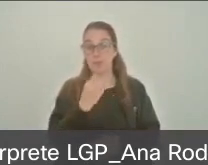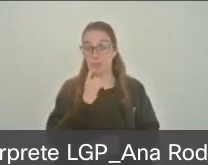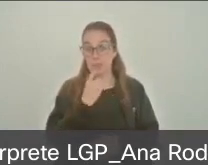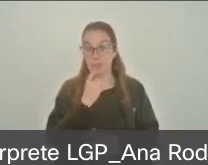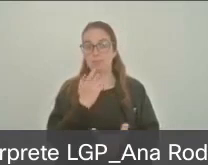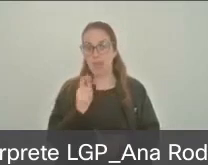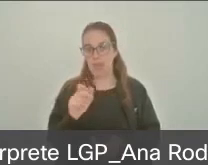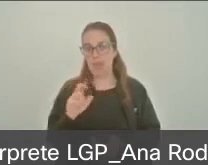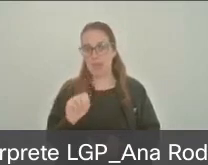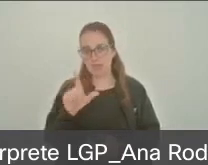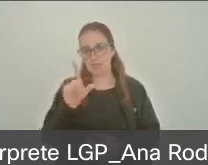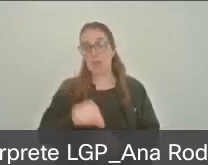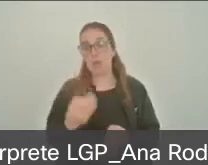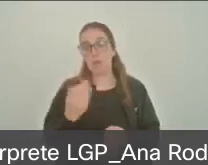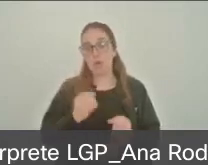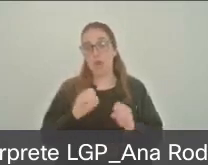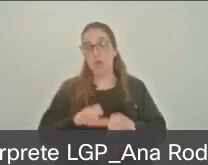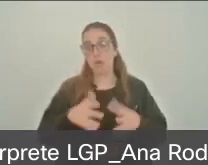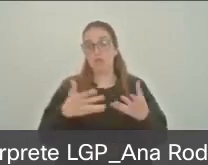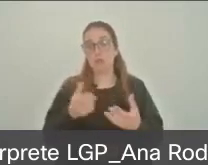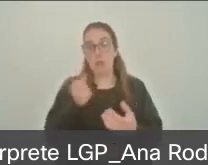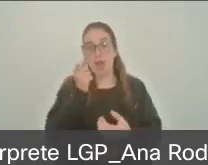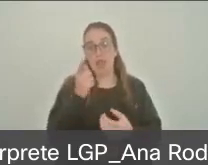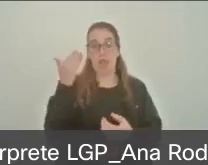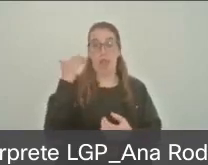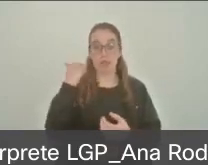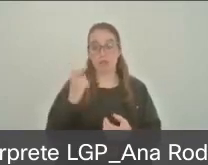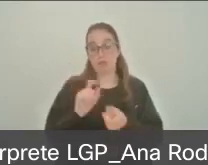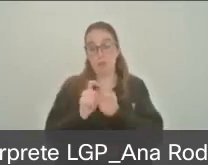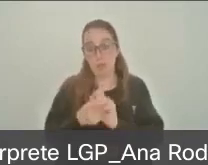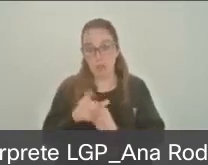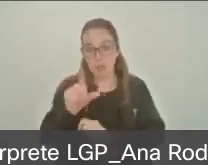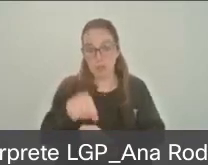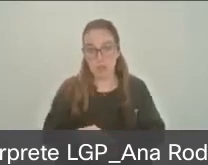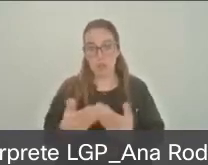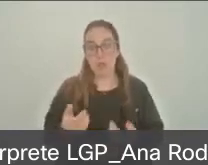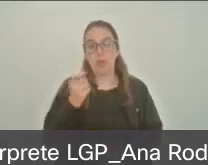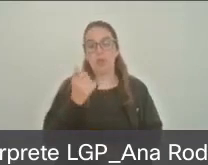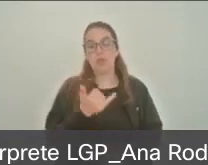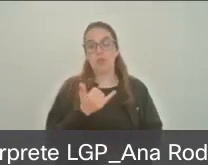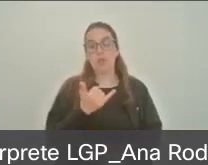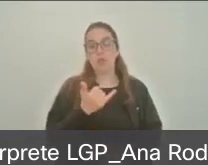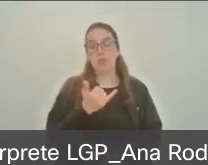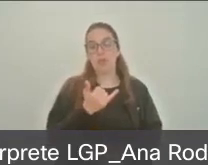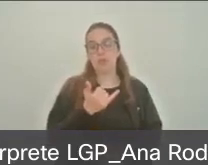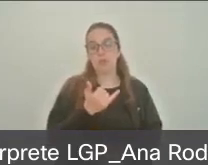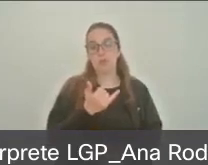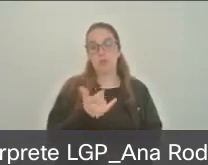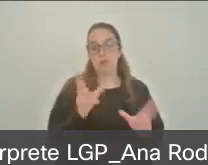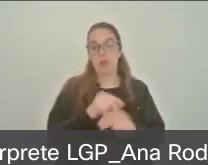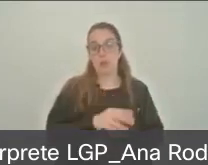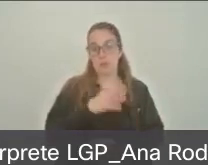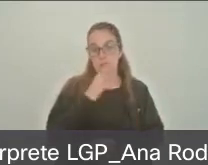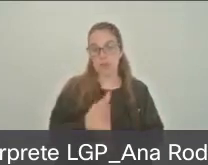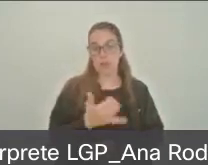ERS processou também uma atualização do seu alerta de supervisão, o alerta de supervisão 2 de 2021. Reiterou-se uma vez